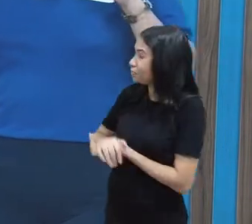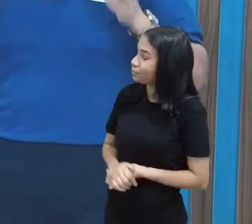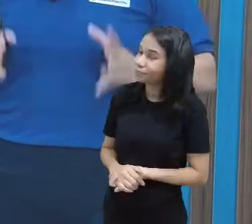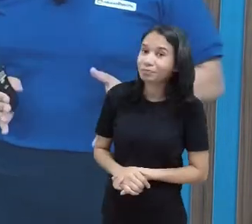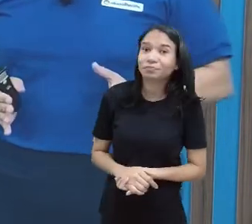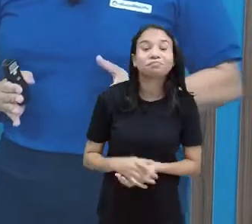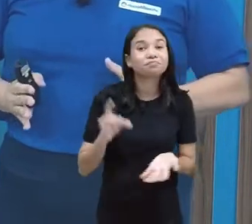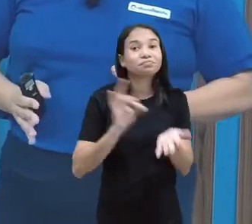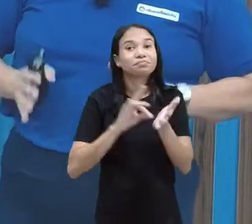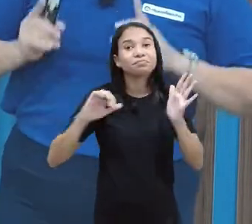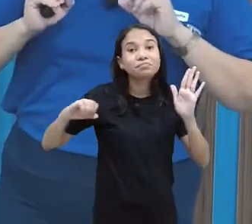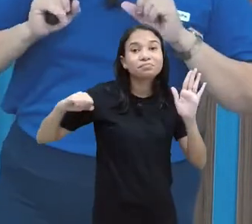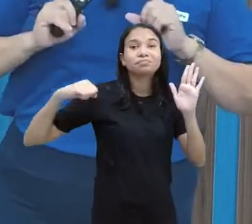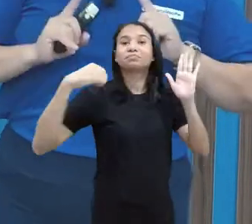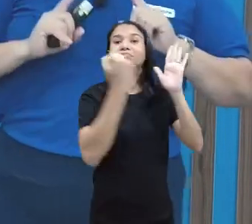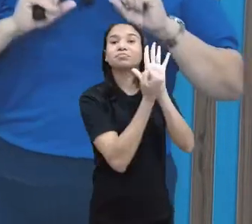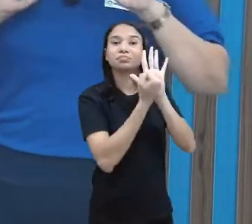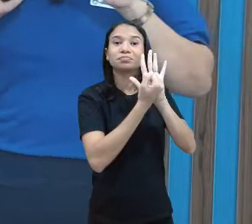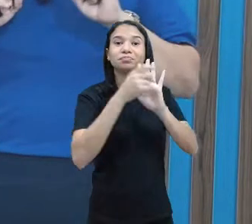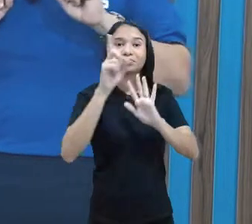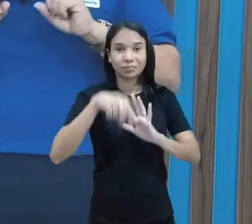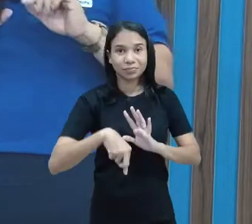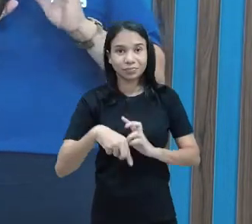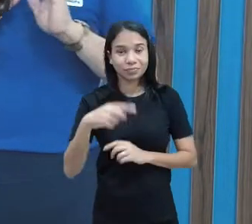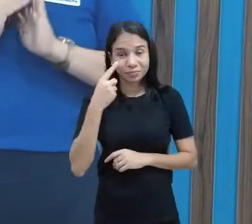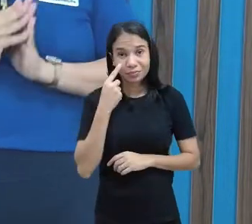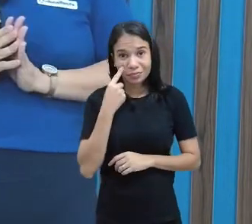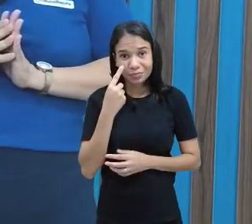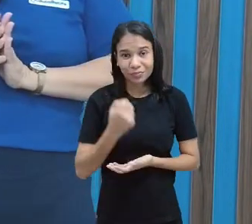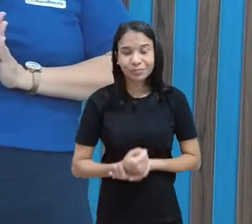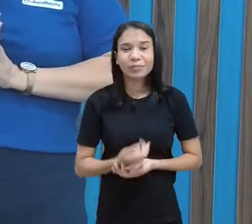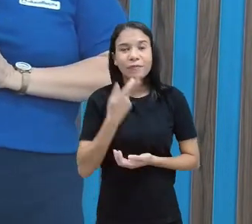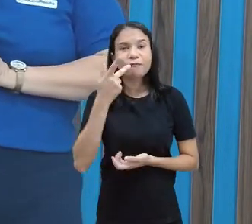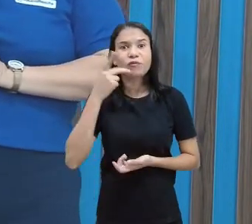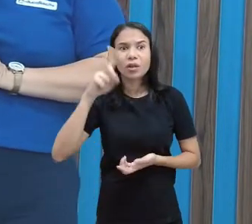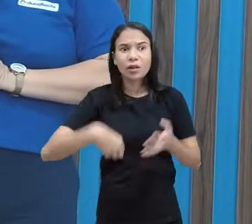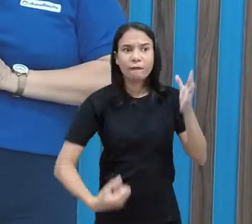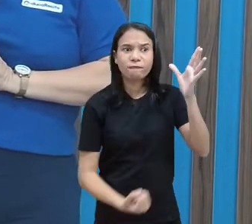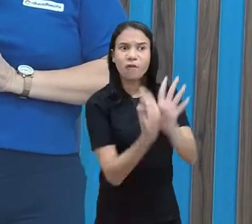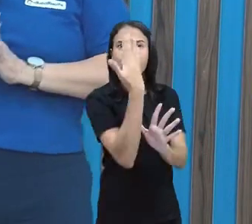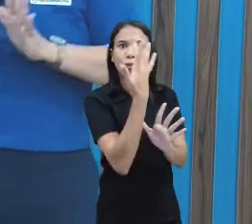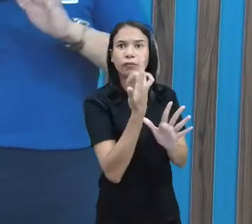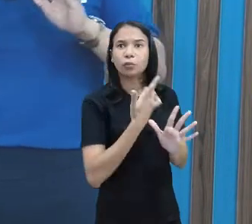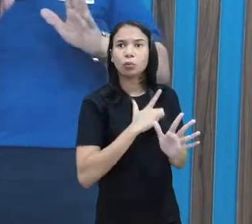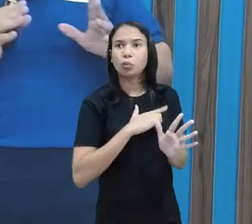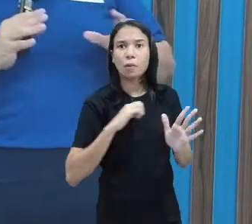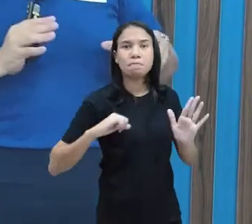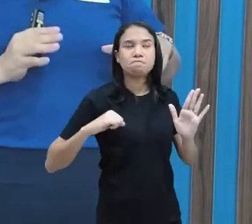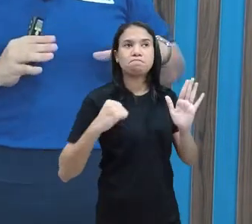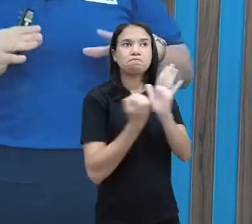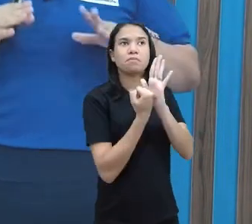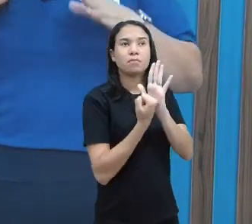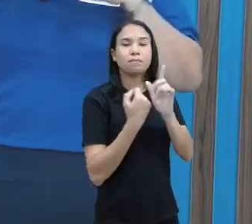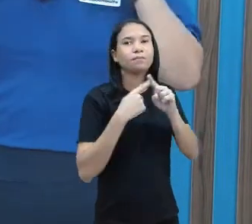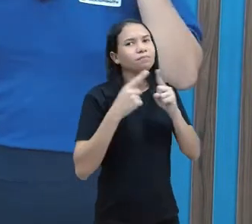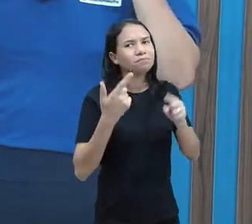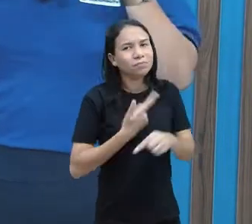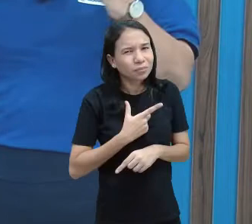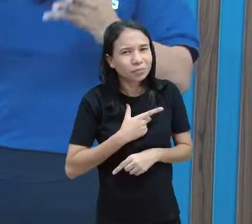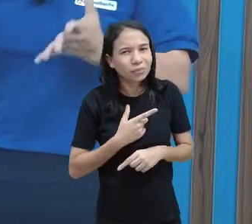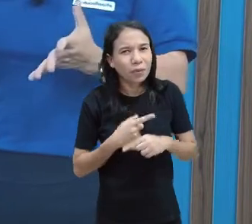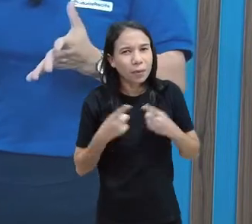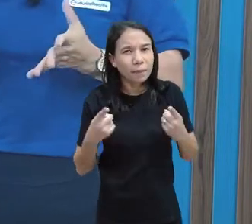um marco. Vejam, eu disse a vocês que o fenômeno não tem marco. Não tem. Mas